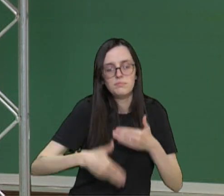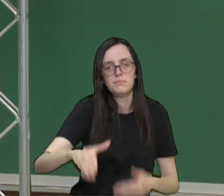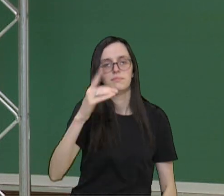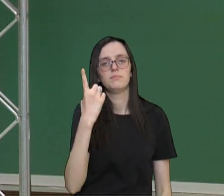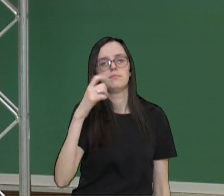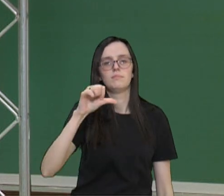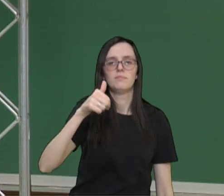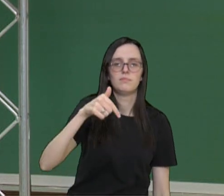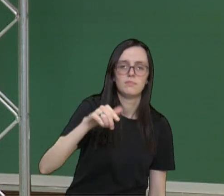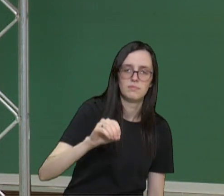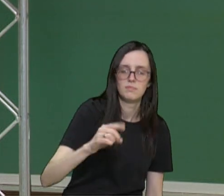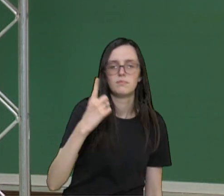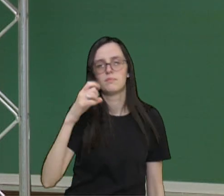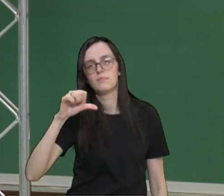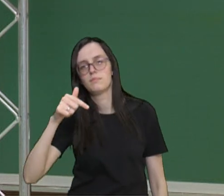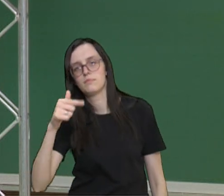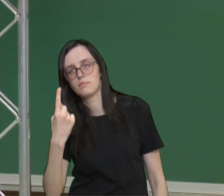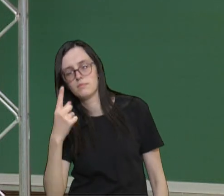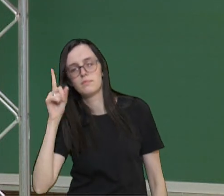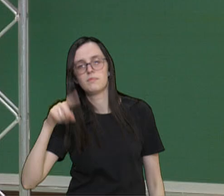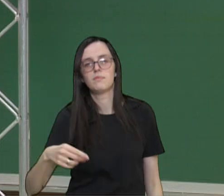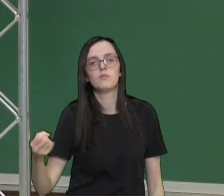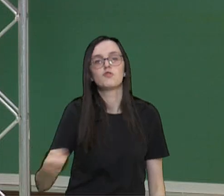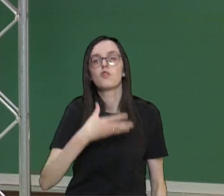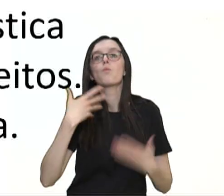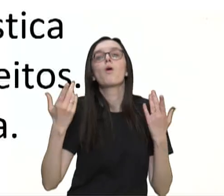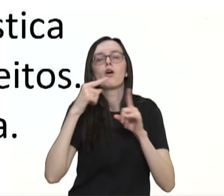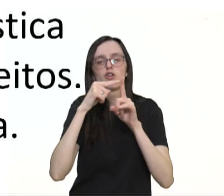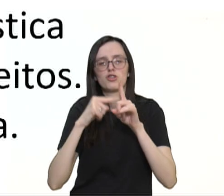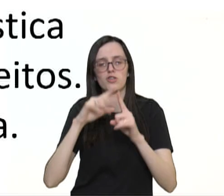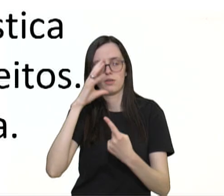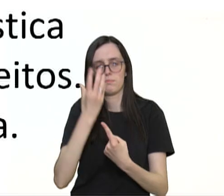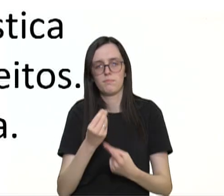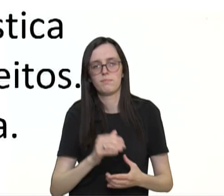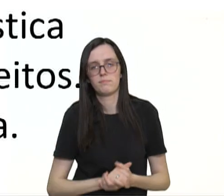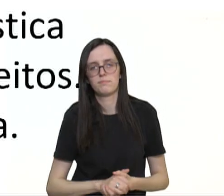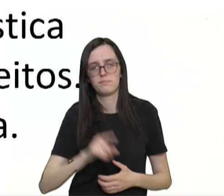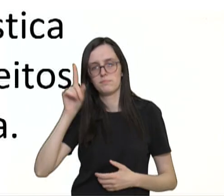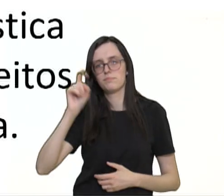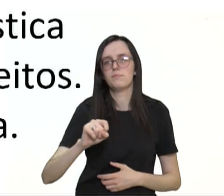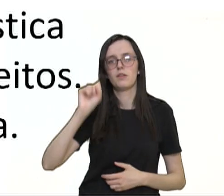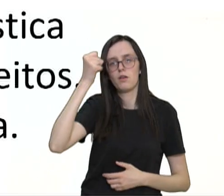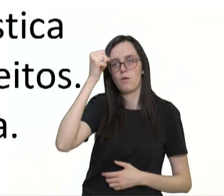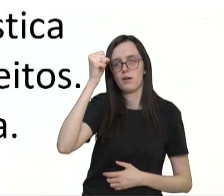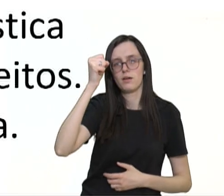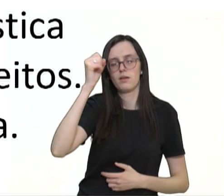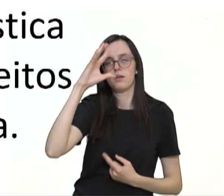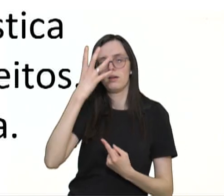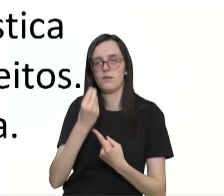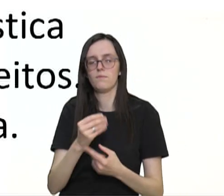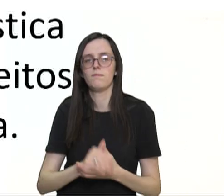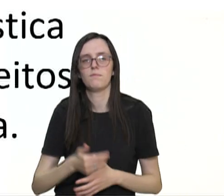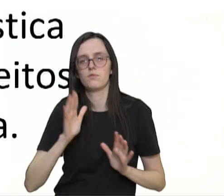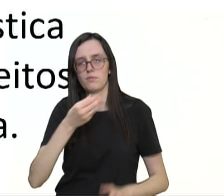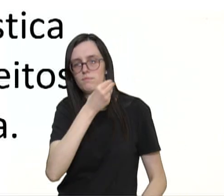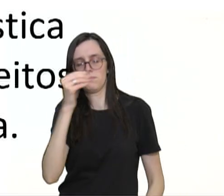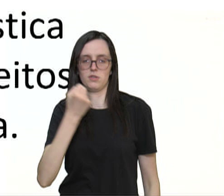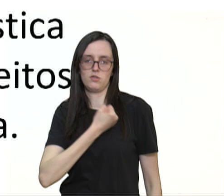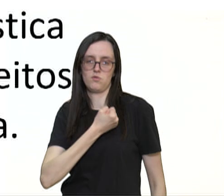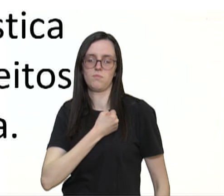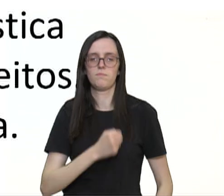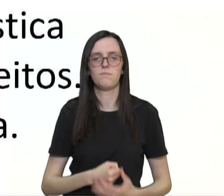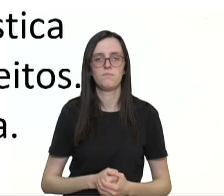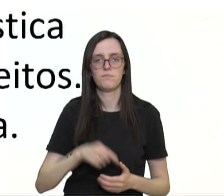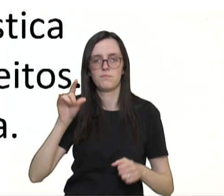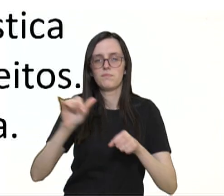1970, 71, ali nessa nova concepção dos tipos de arte. É a oitava arte, tanto que eu estou numerando elas. É a técnica